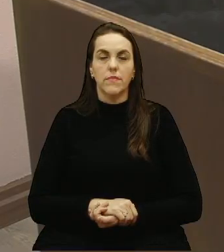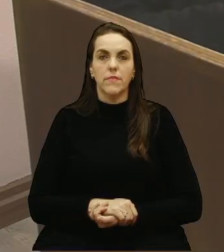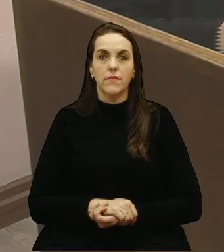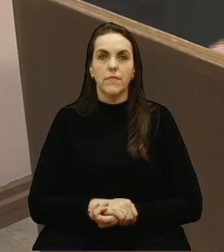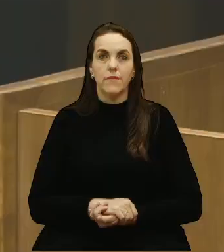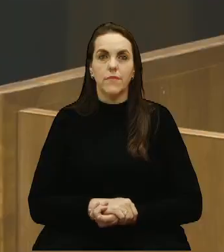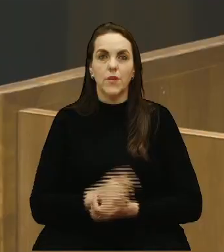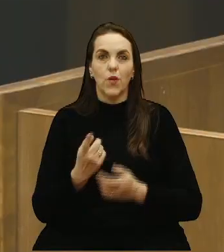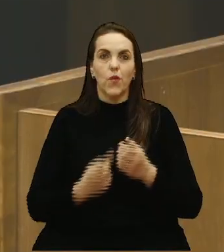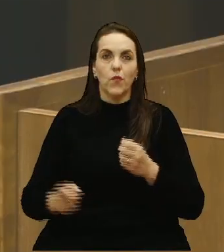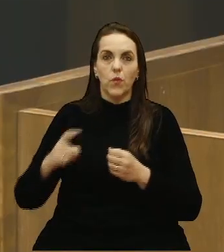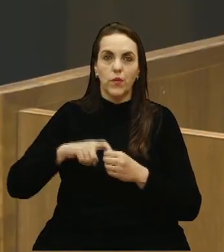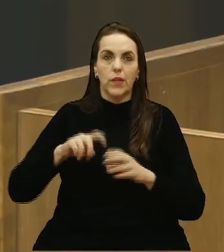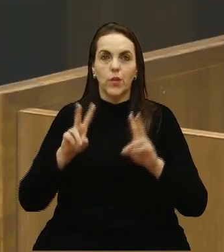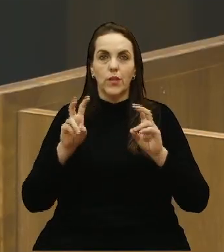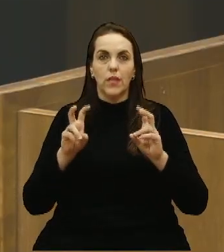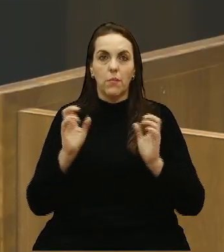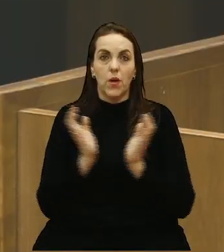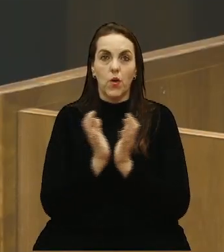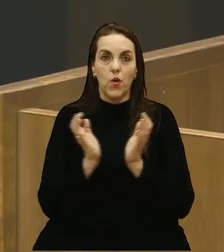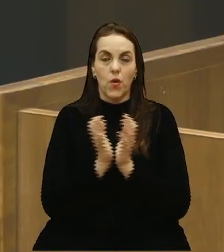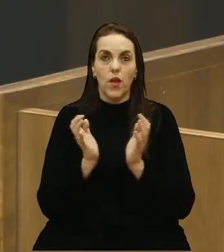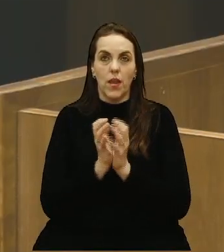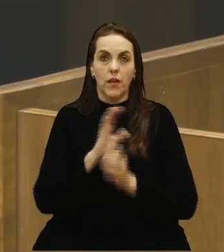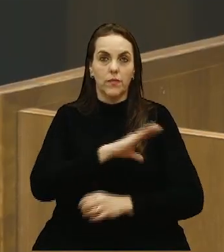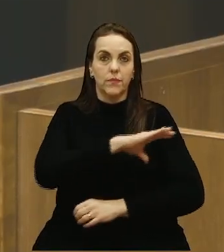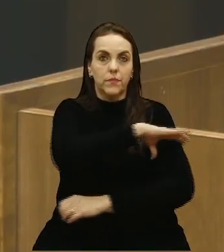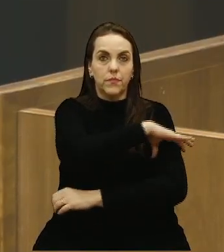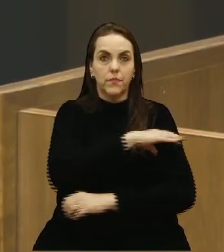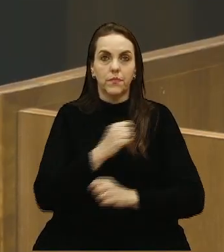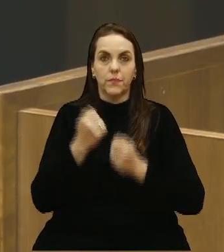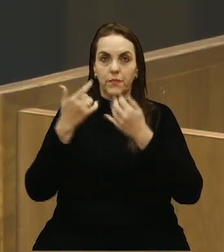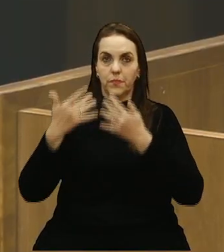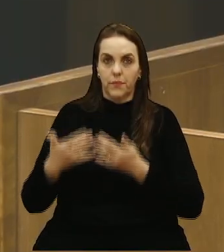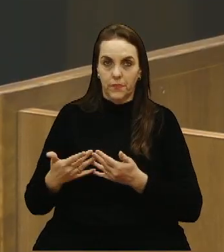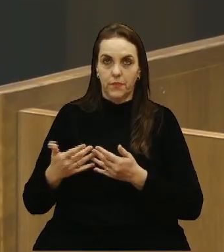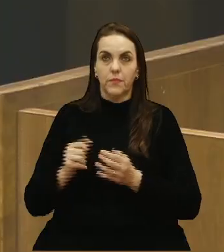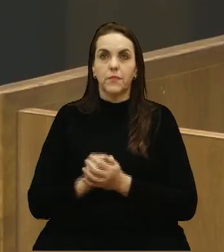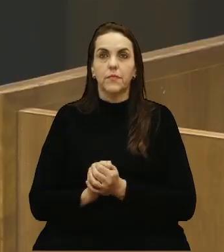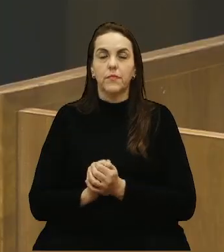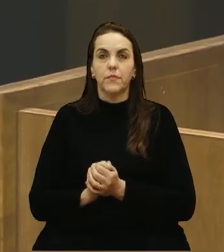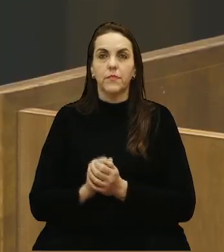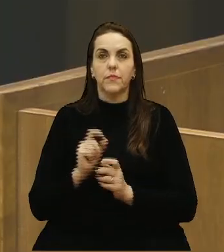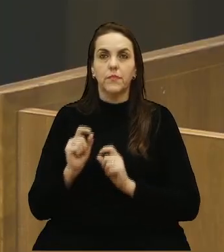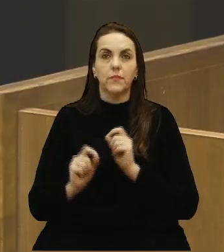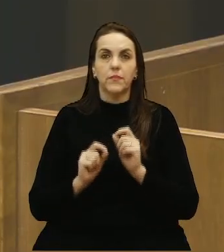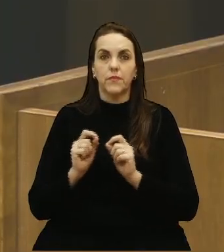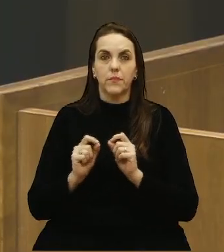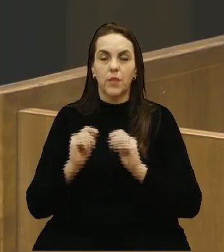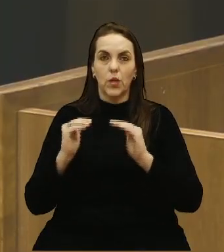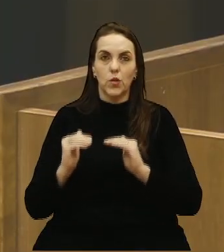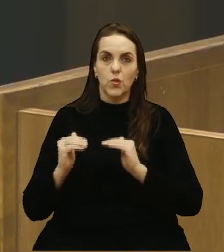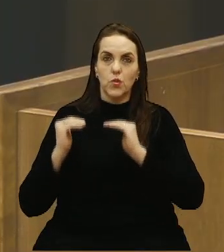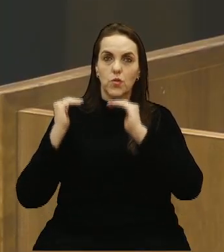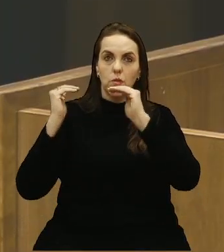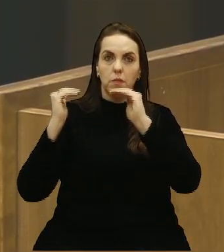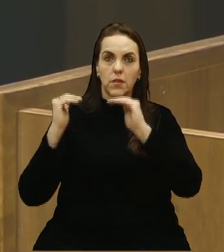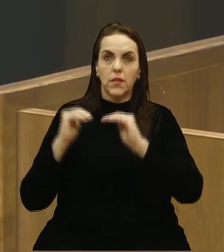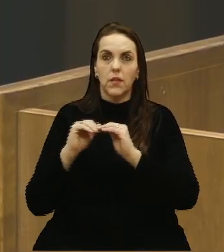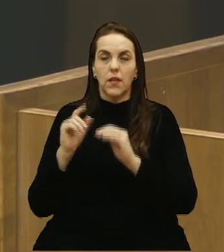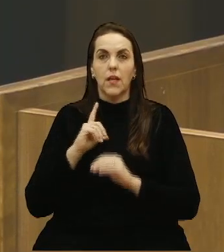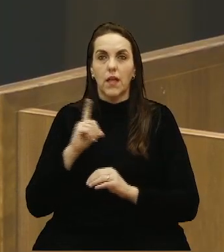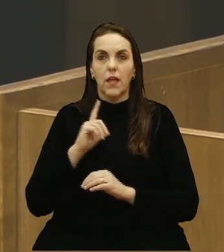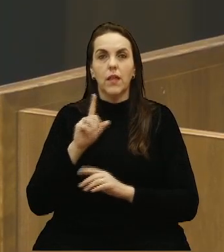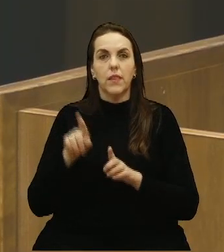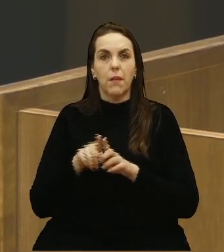Voltando ali ao tema que meu colega vereador Capitão Ramon ele estava falando sobre a questão de soberania, né? Esse episódio eu lembro